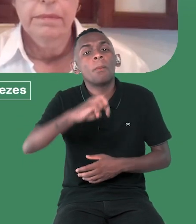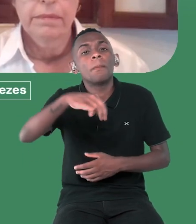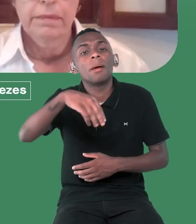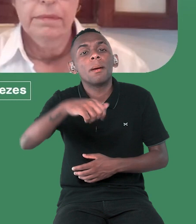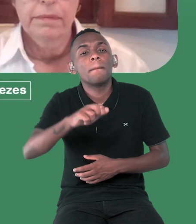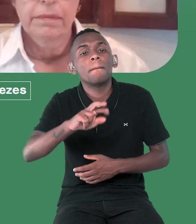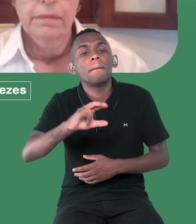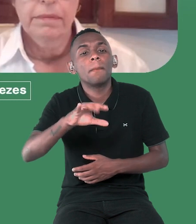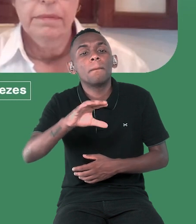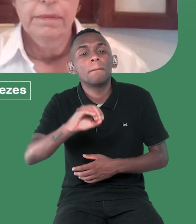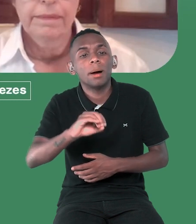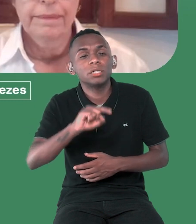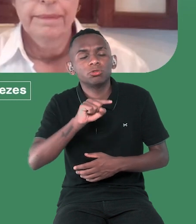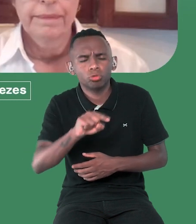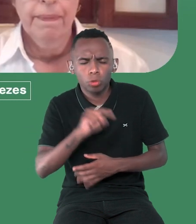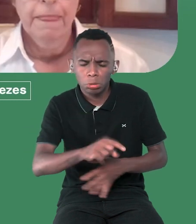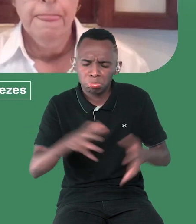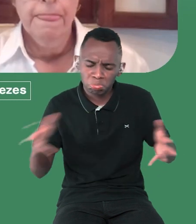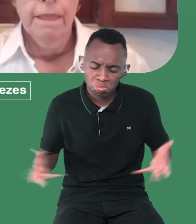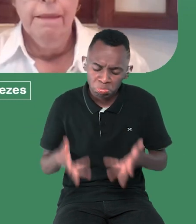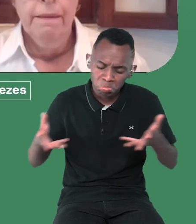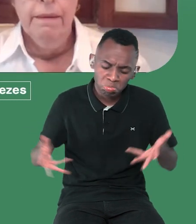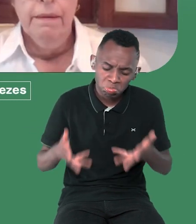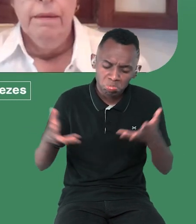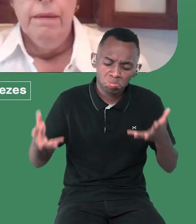tio Márcio, ele me incentivou muito,